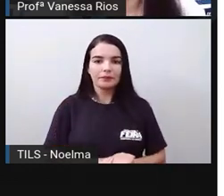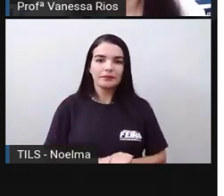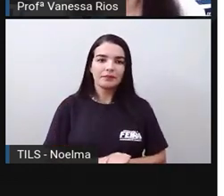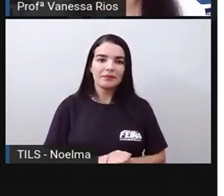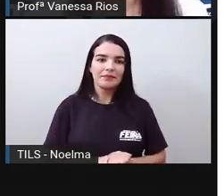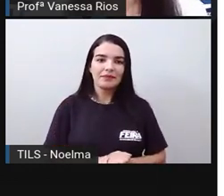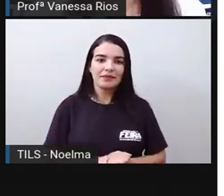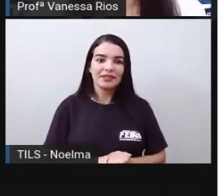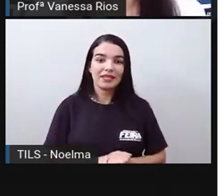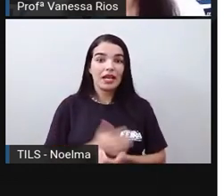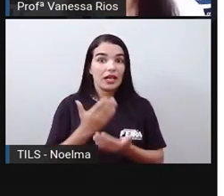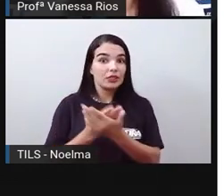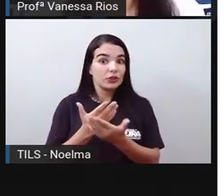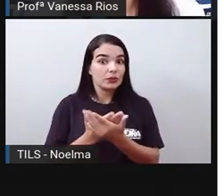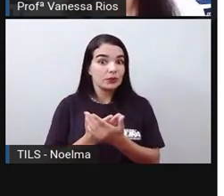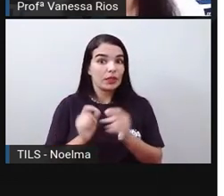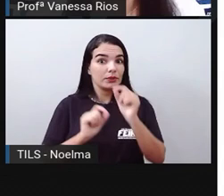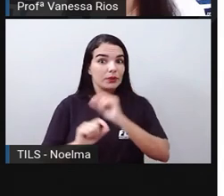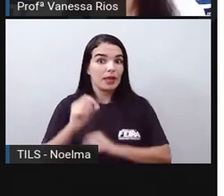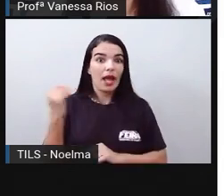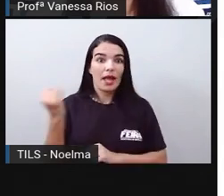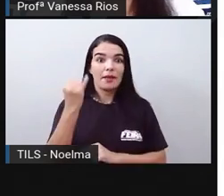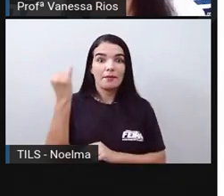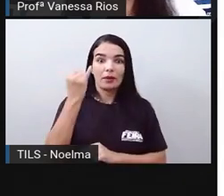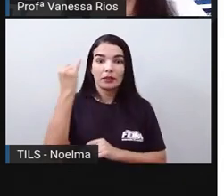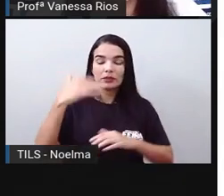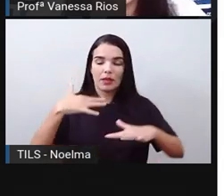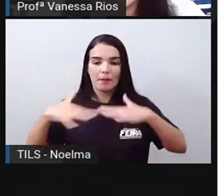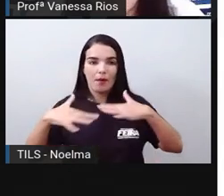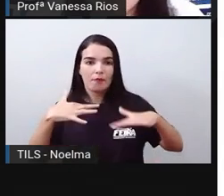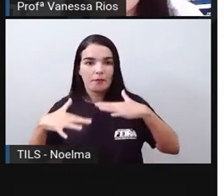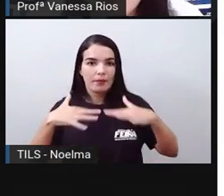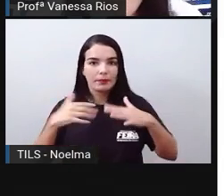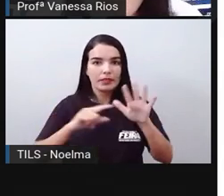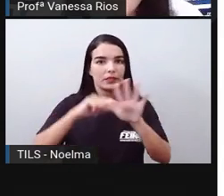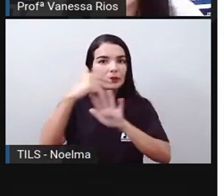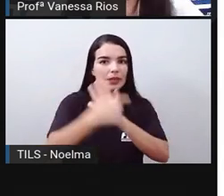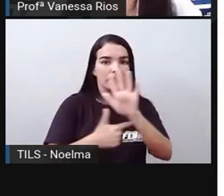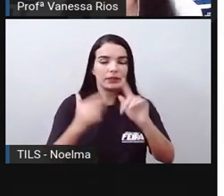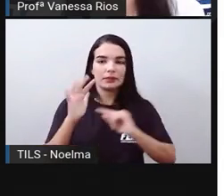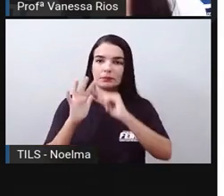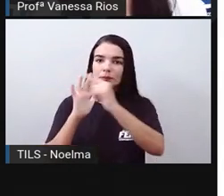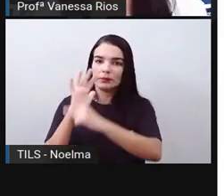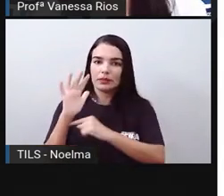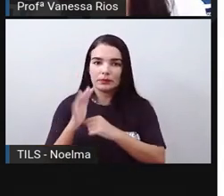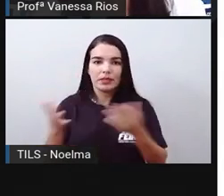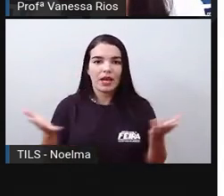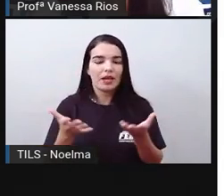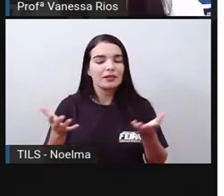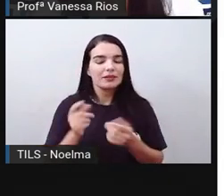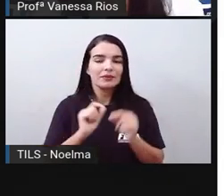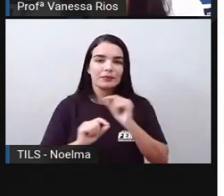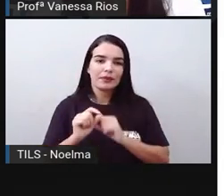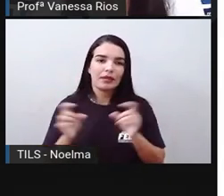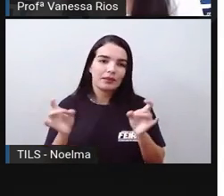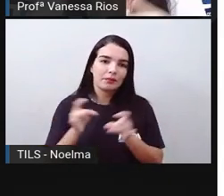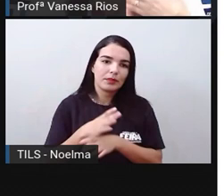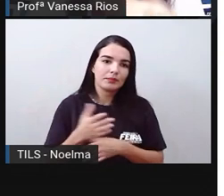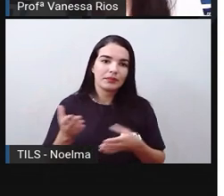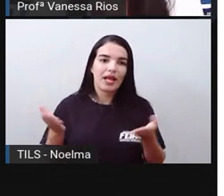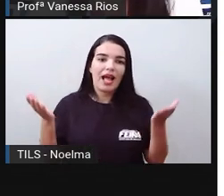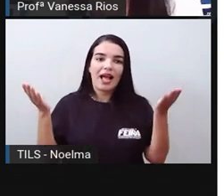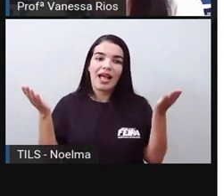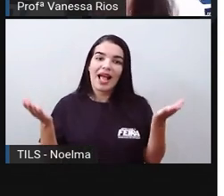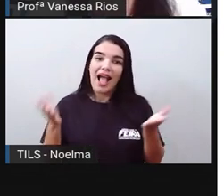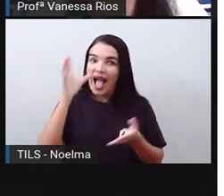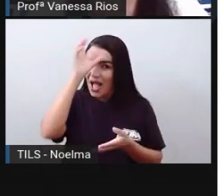E aí, estudando aí a importância da movimentação das mãos, né? Nós terminamos nossa aula, tá certo? Ó, e a